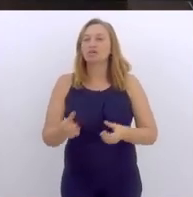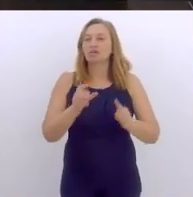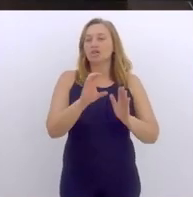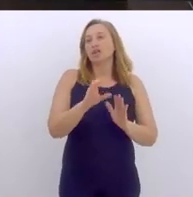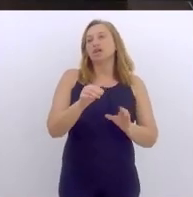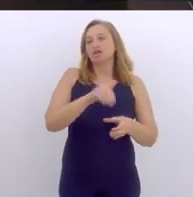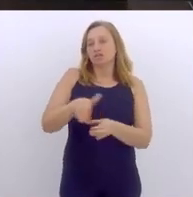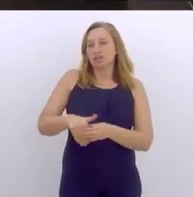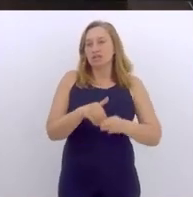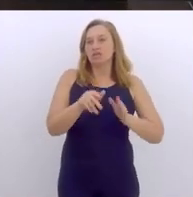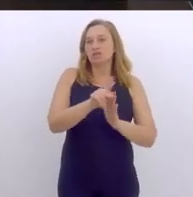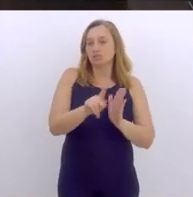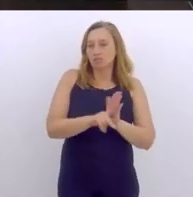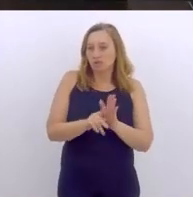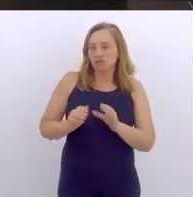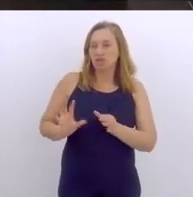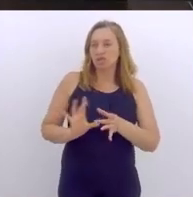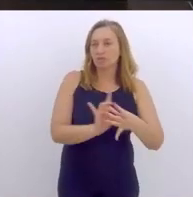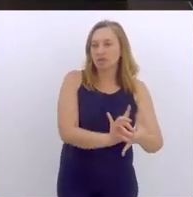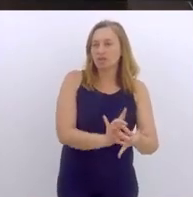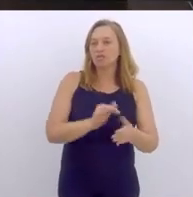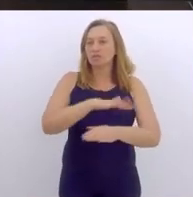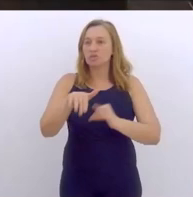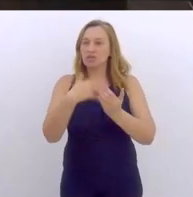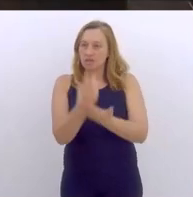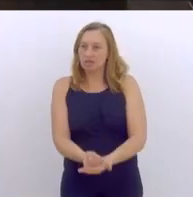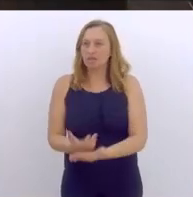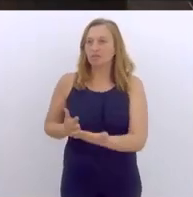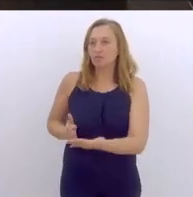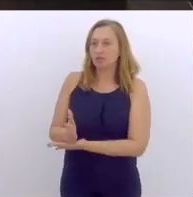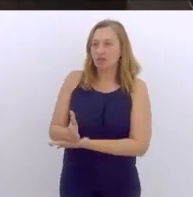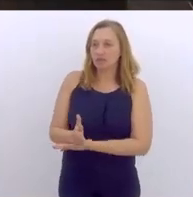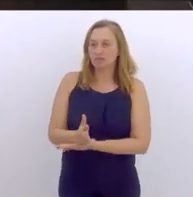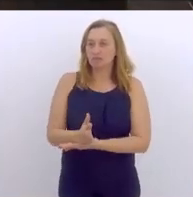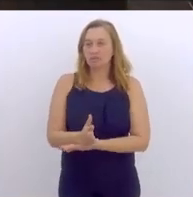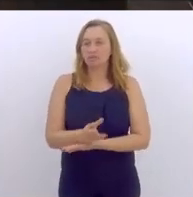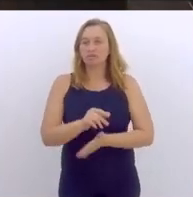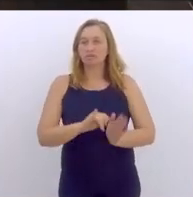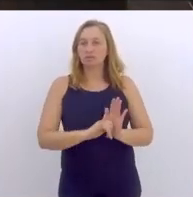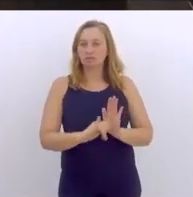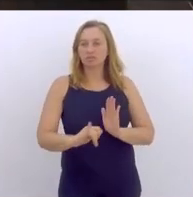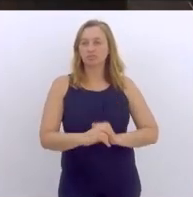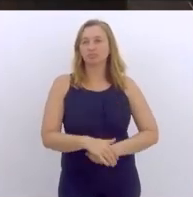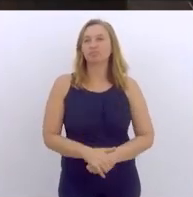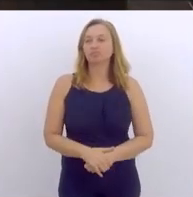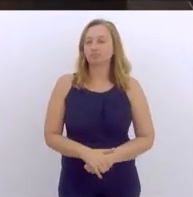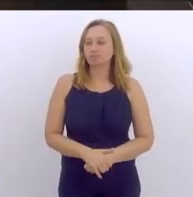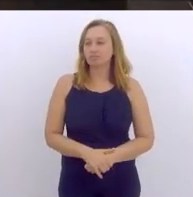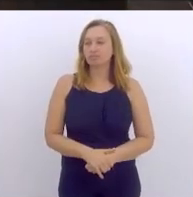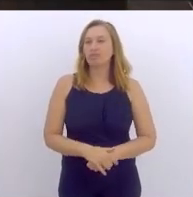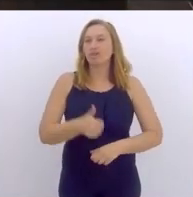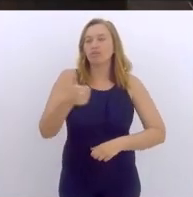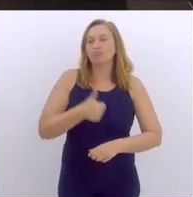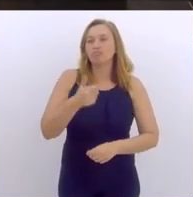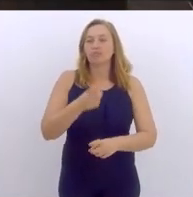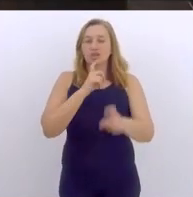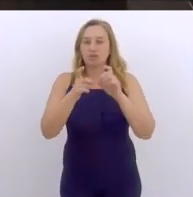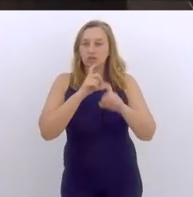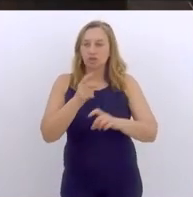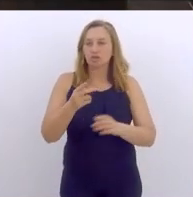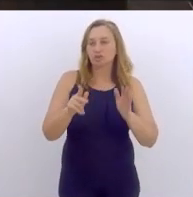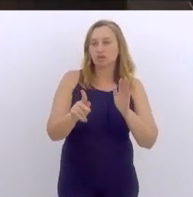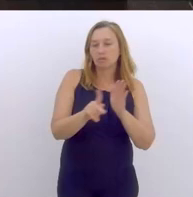votação, projeto assim emendado. Senhores que aprovam, permaneçam como estão, aprovado, vai a autógrafo. Em primeira discussão, projeto de